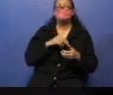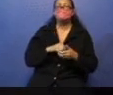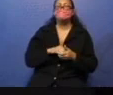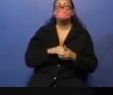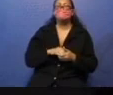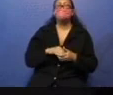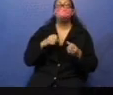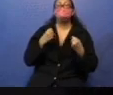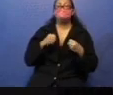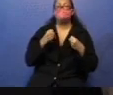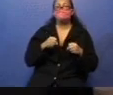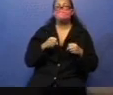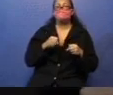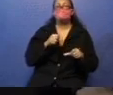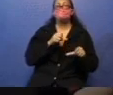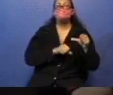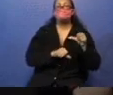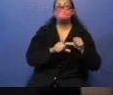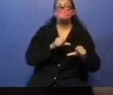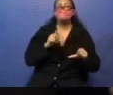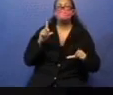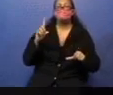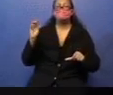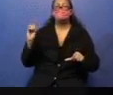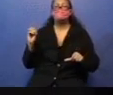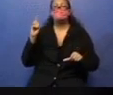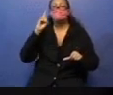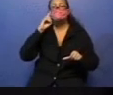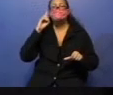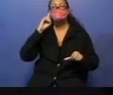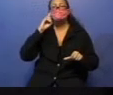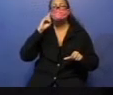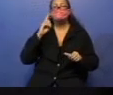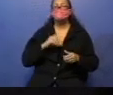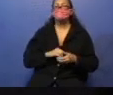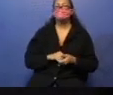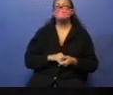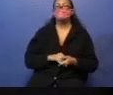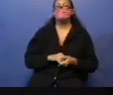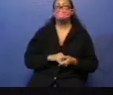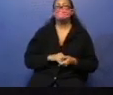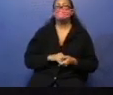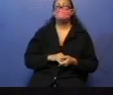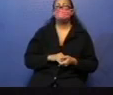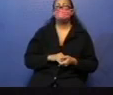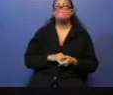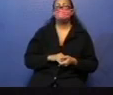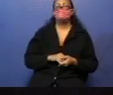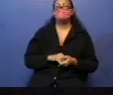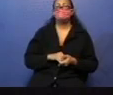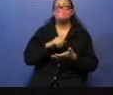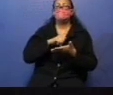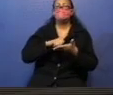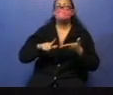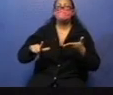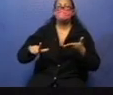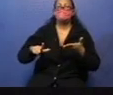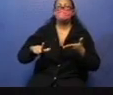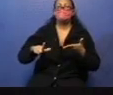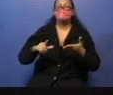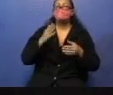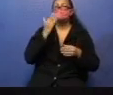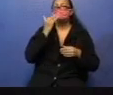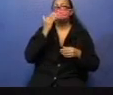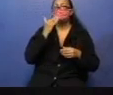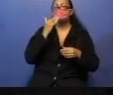ser trocadas, em média, a cada 10 dias. Higiene dos alimentos. Você